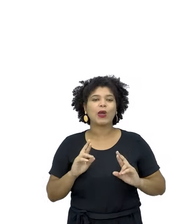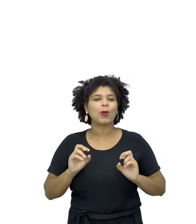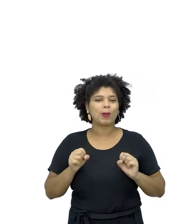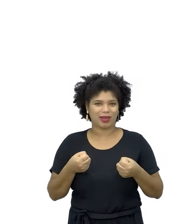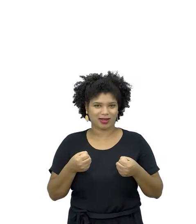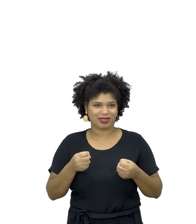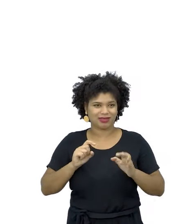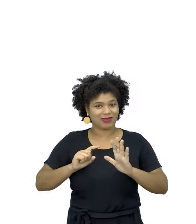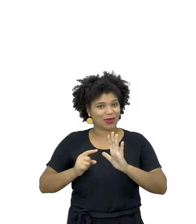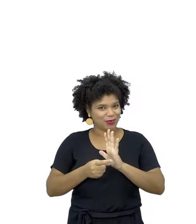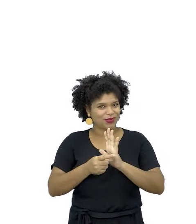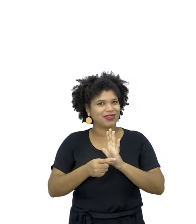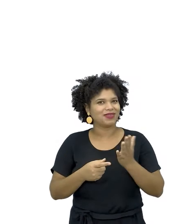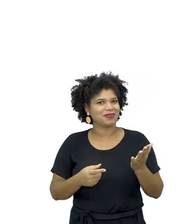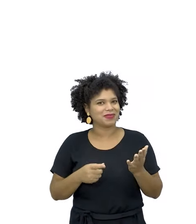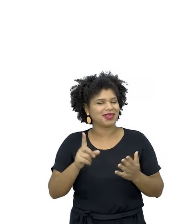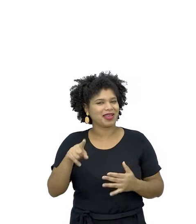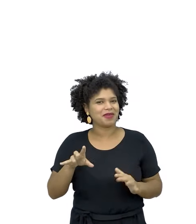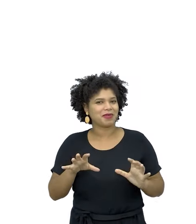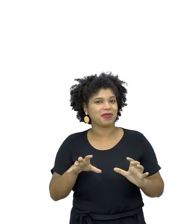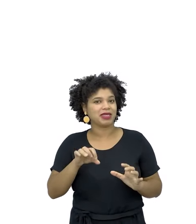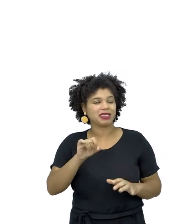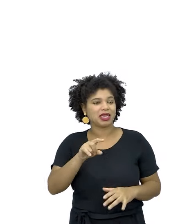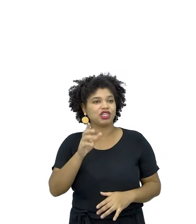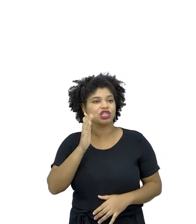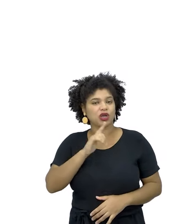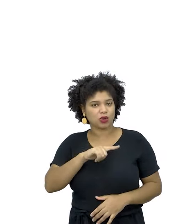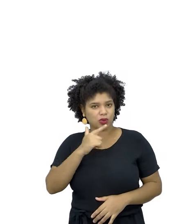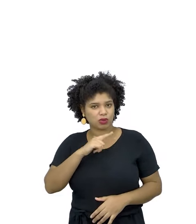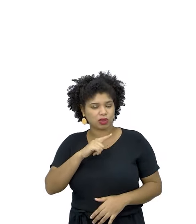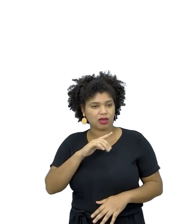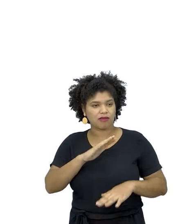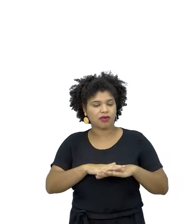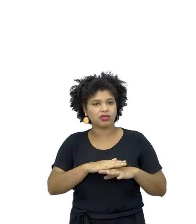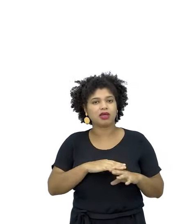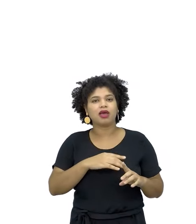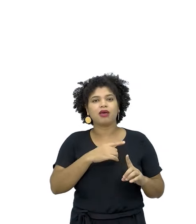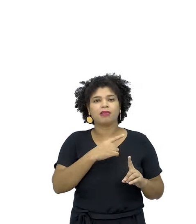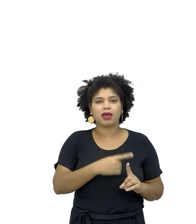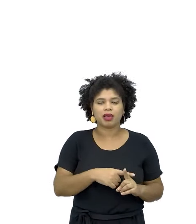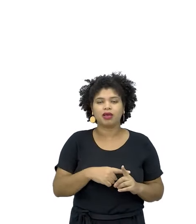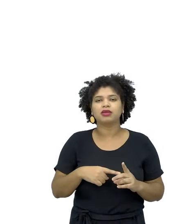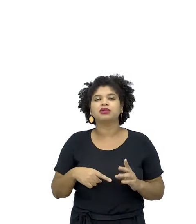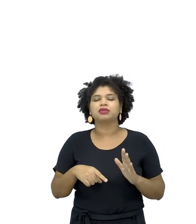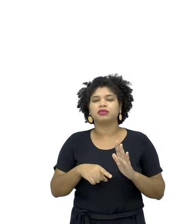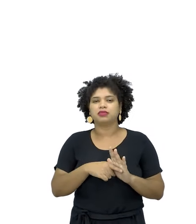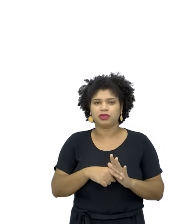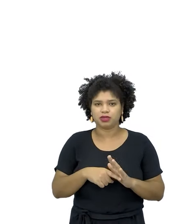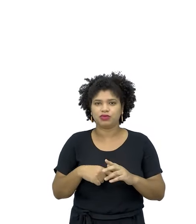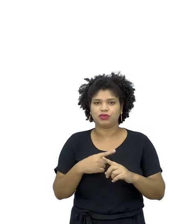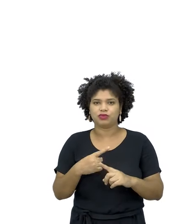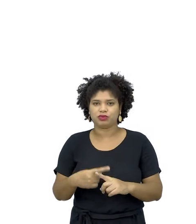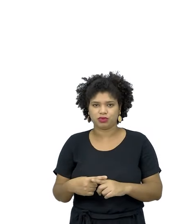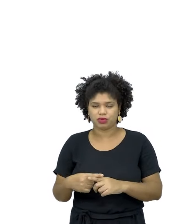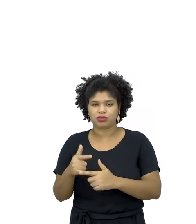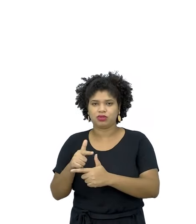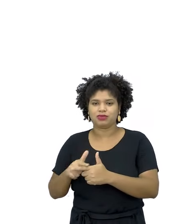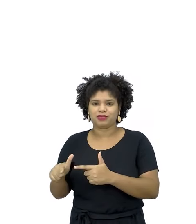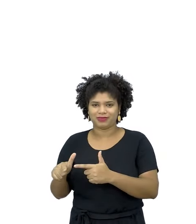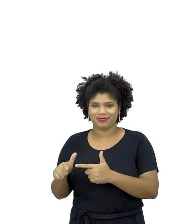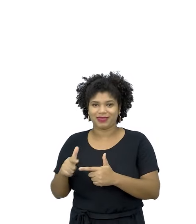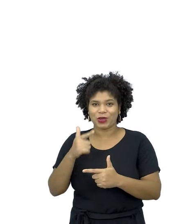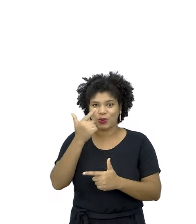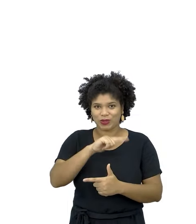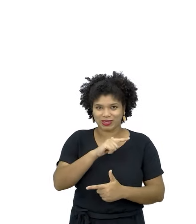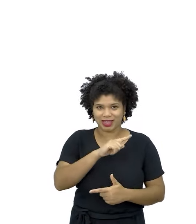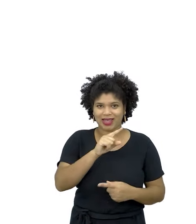e aprofundamento, se o aluno já deu conta de fazer as operações com os números naturais, eu passo para os racionais. Se ele já